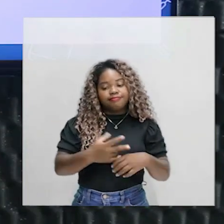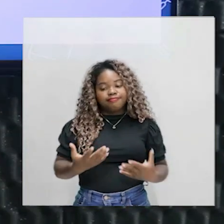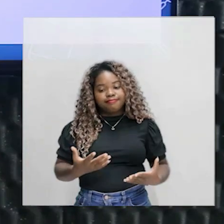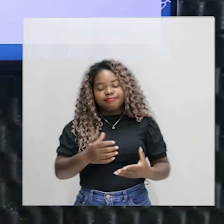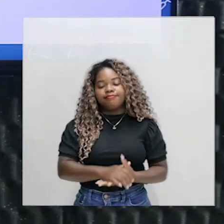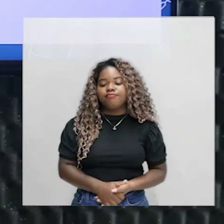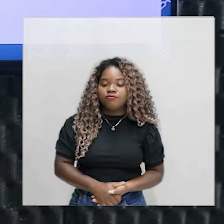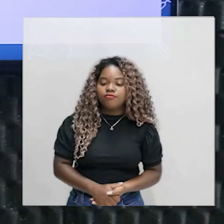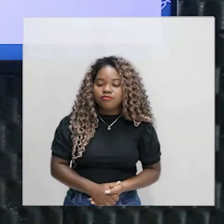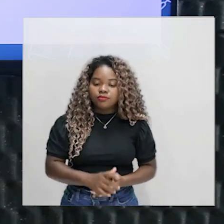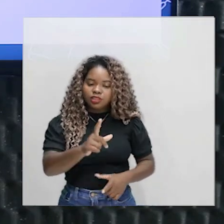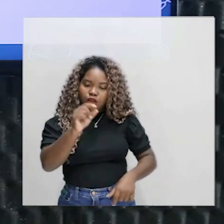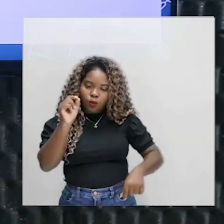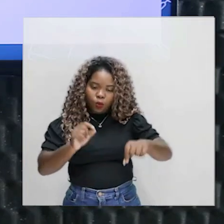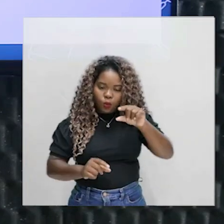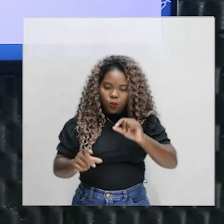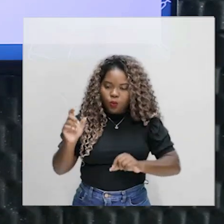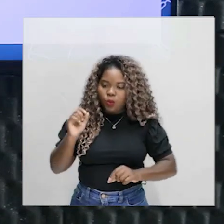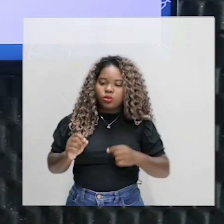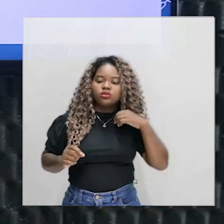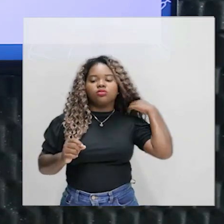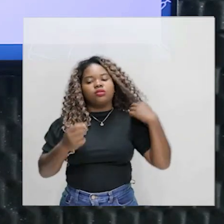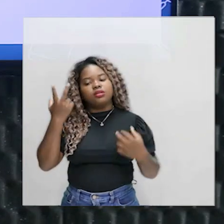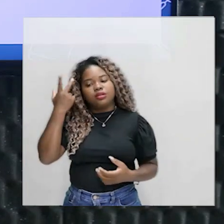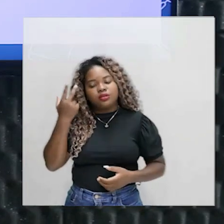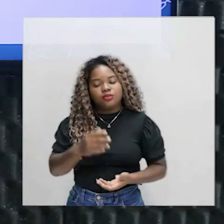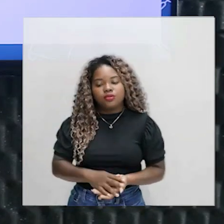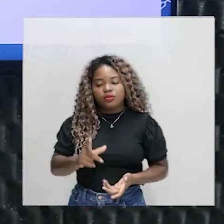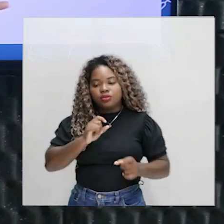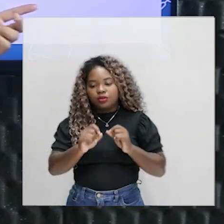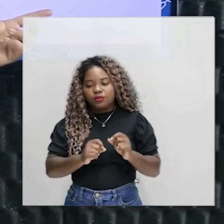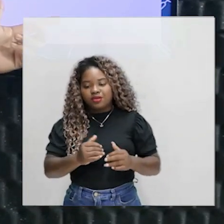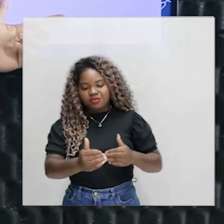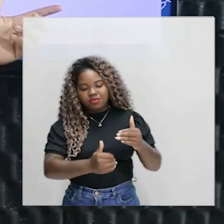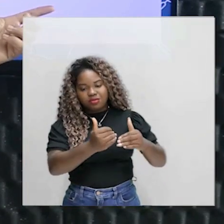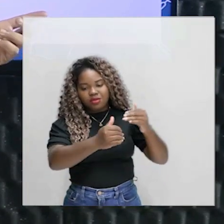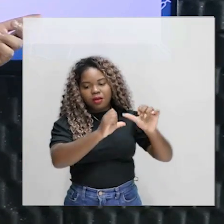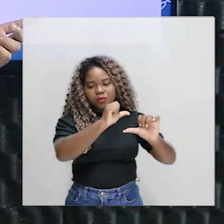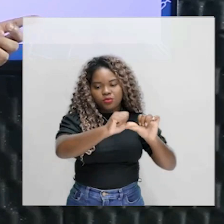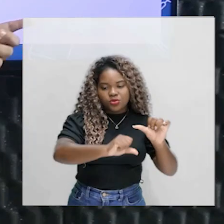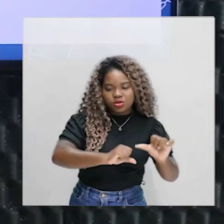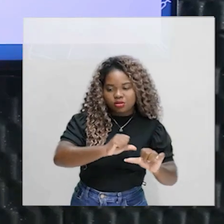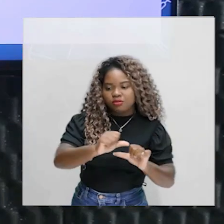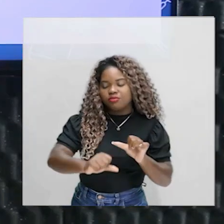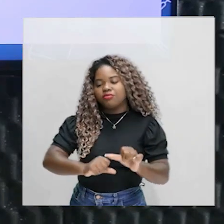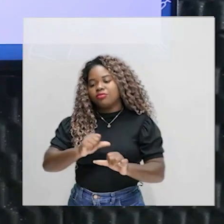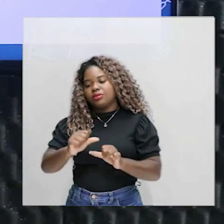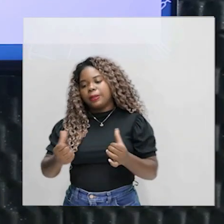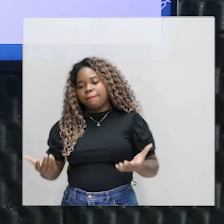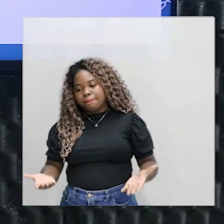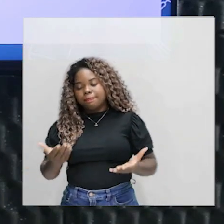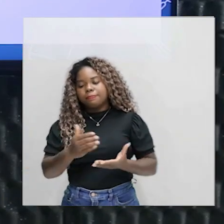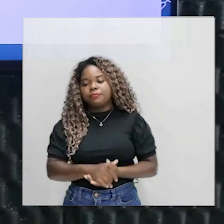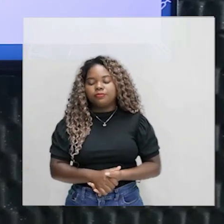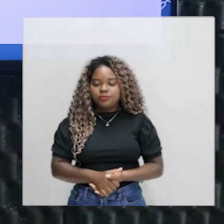então a seleção natural ela promove o que a evolução a mudança das